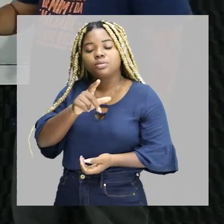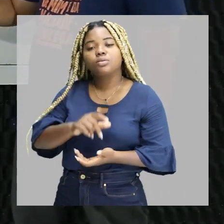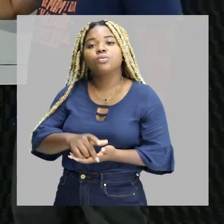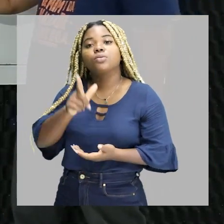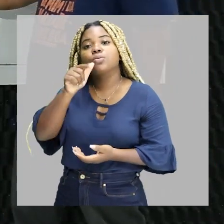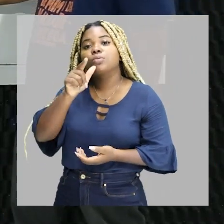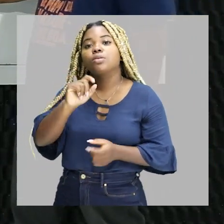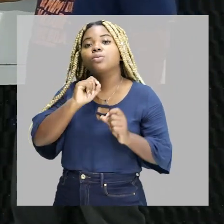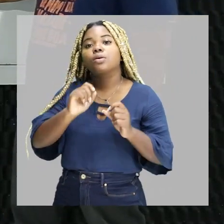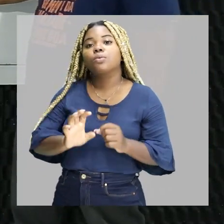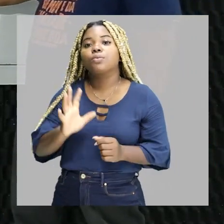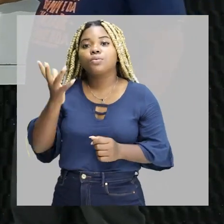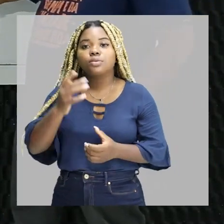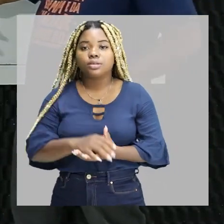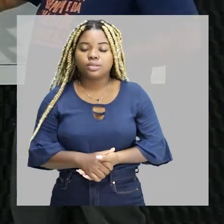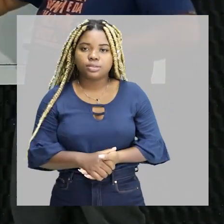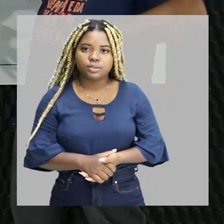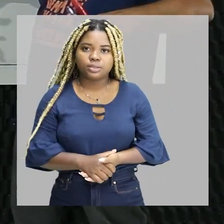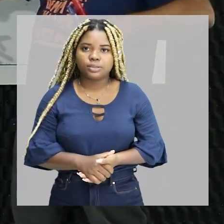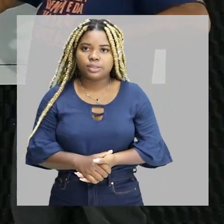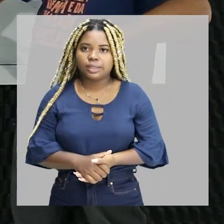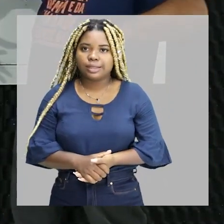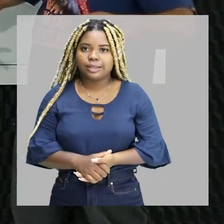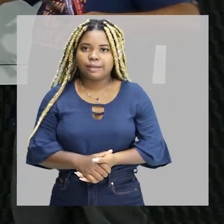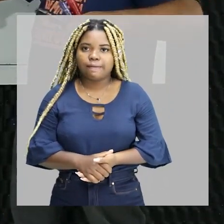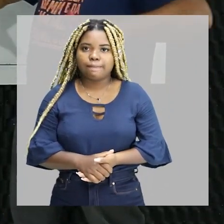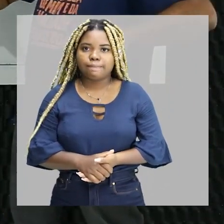Ele, né, vai ser exercido